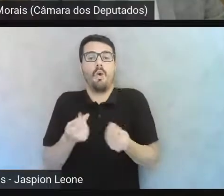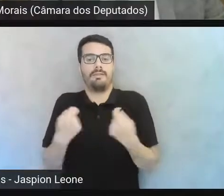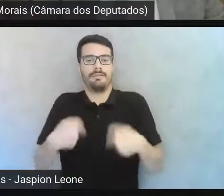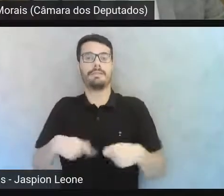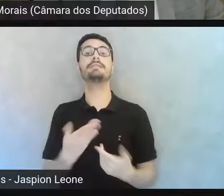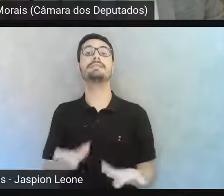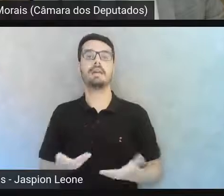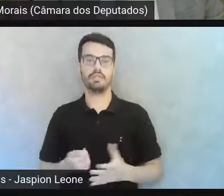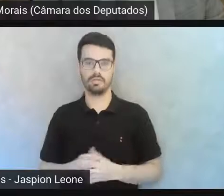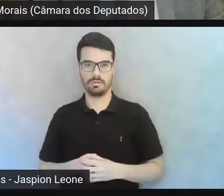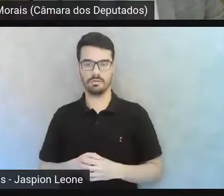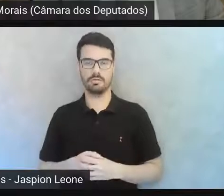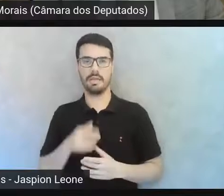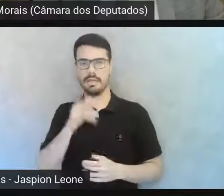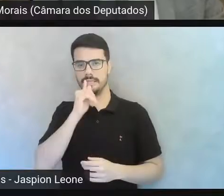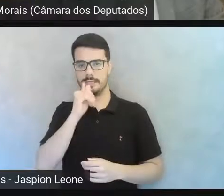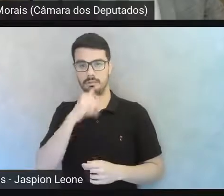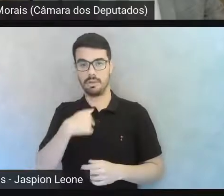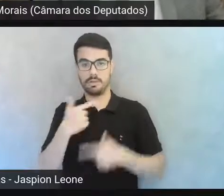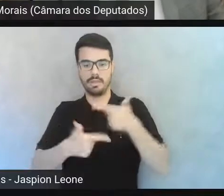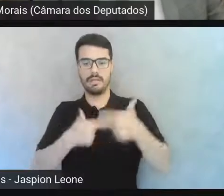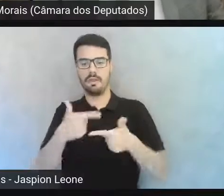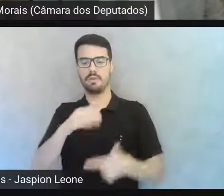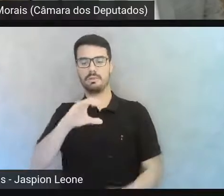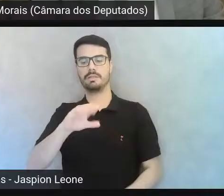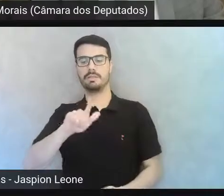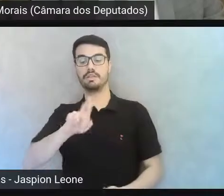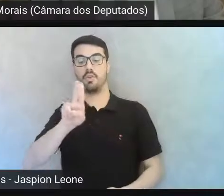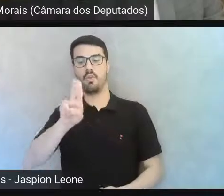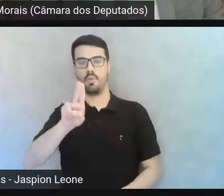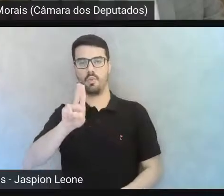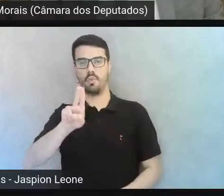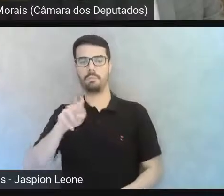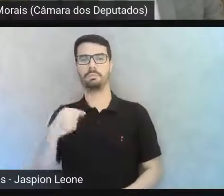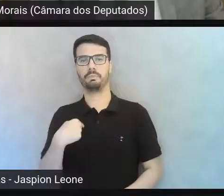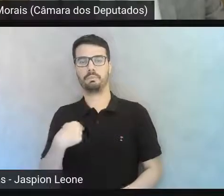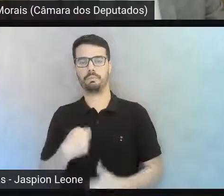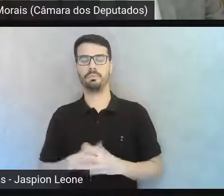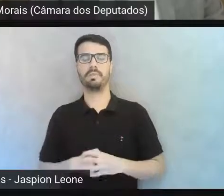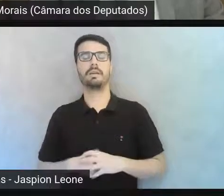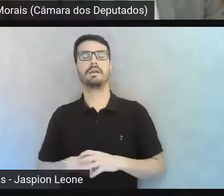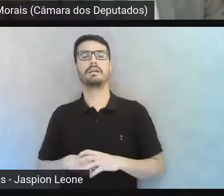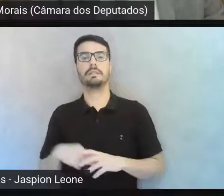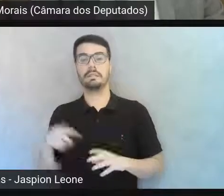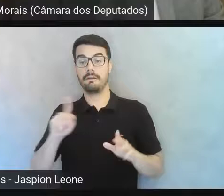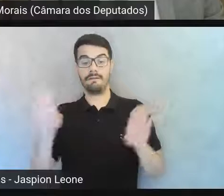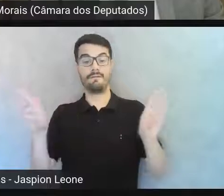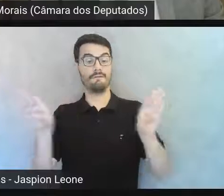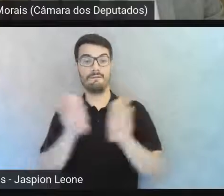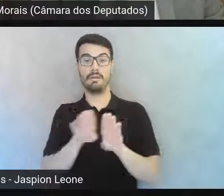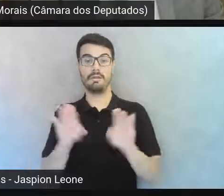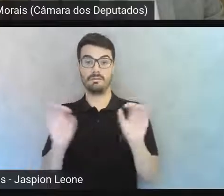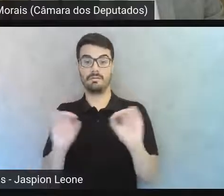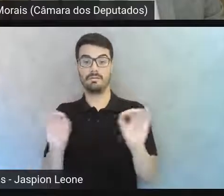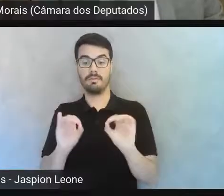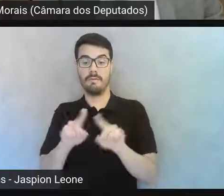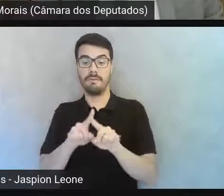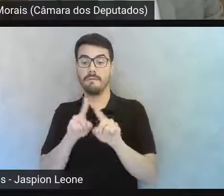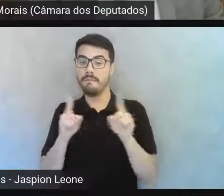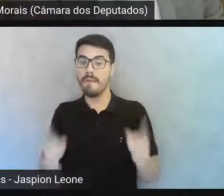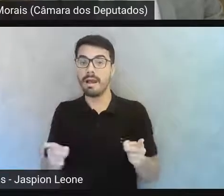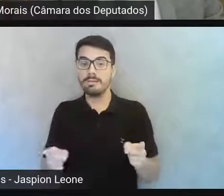Então, por exemplo, o órgão que eu trabalho, a CGU, ele não está fechado, mas praticamente não